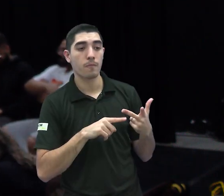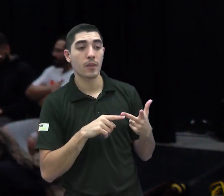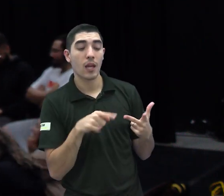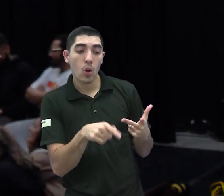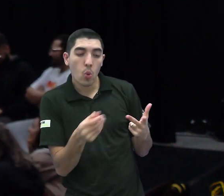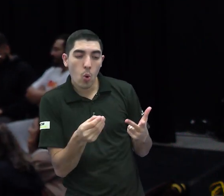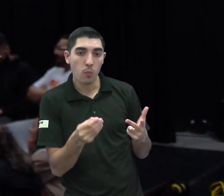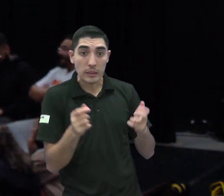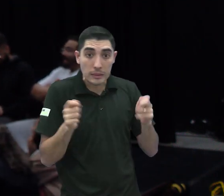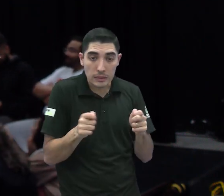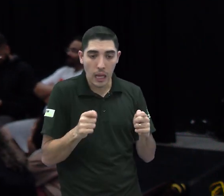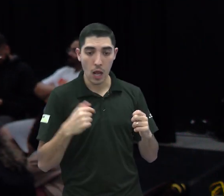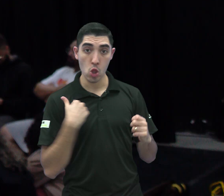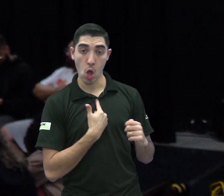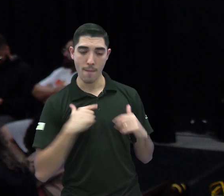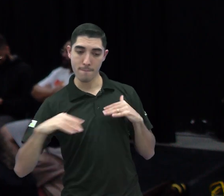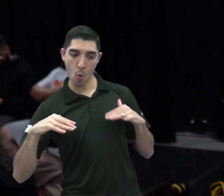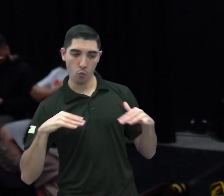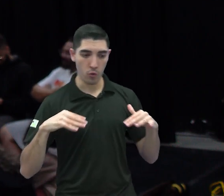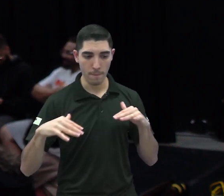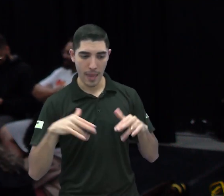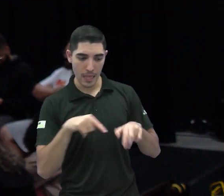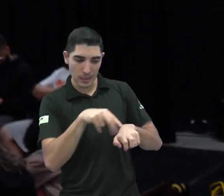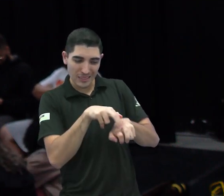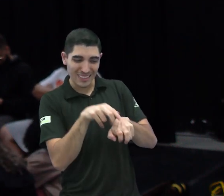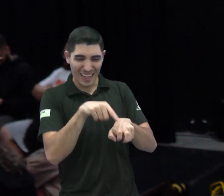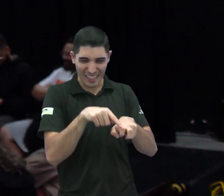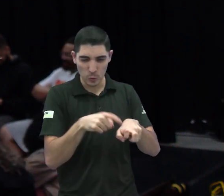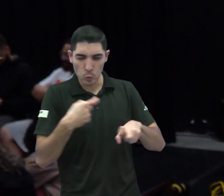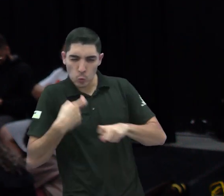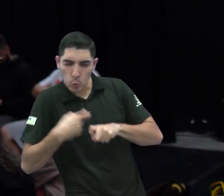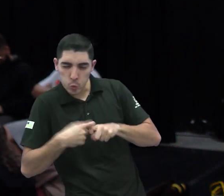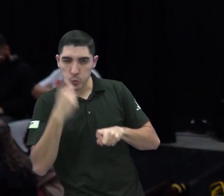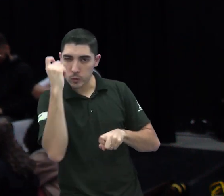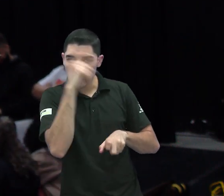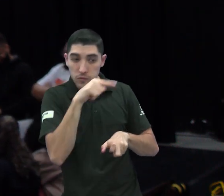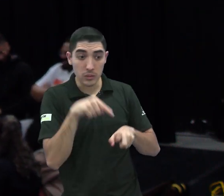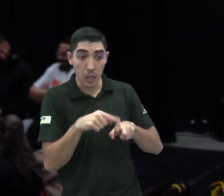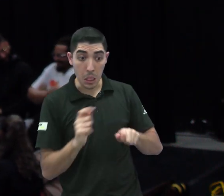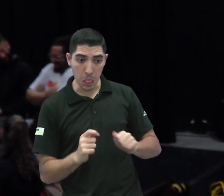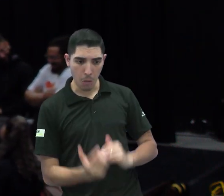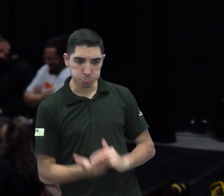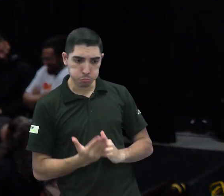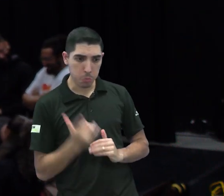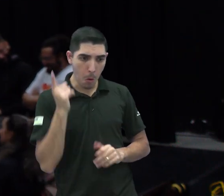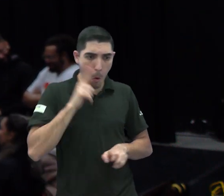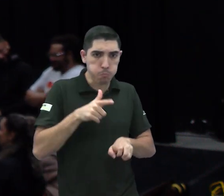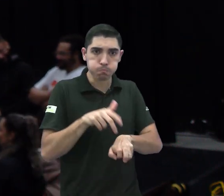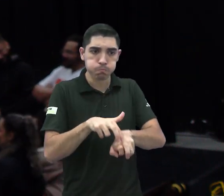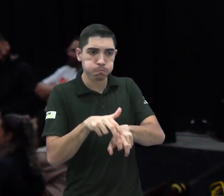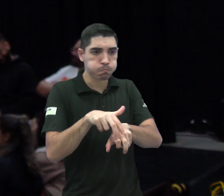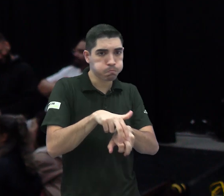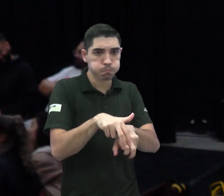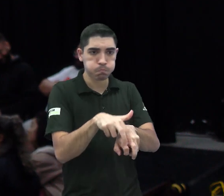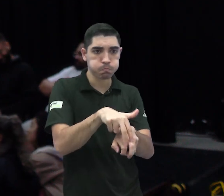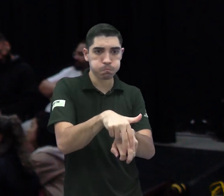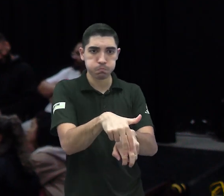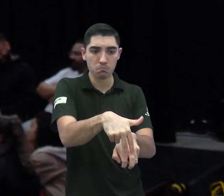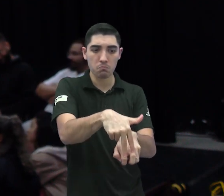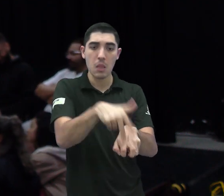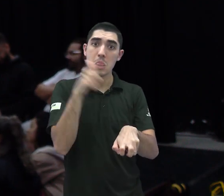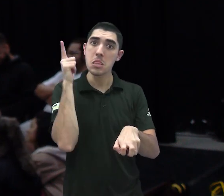isso acontece diante das movimentações. Como um material mais rígido, ele responde mais rápido à sua movimentação,